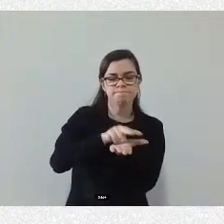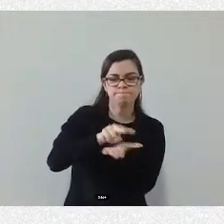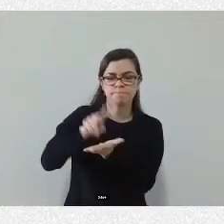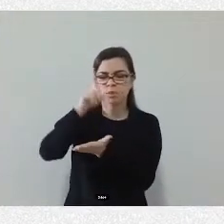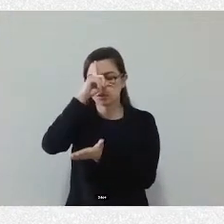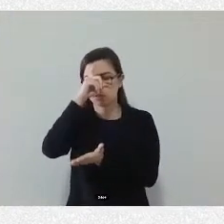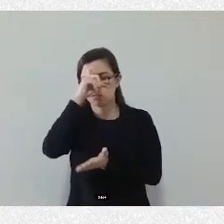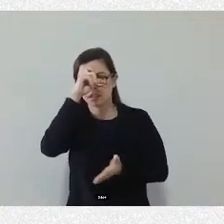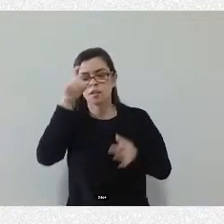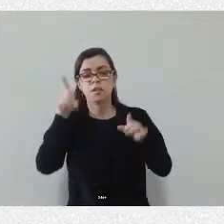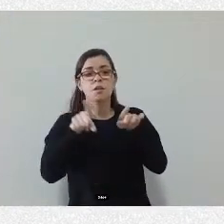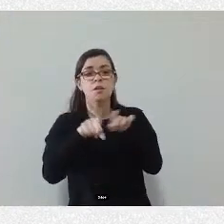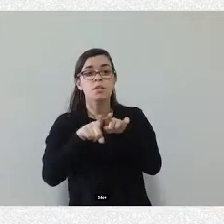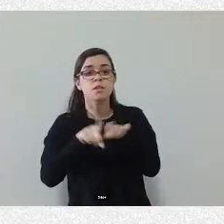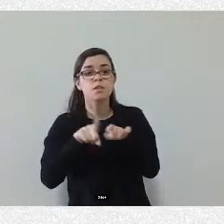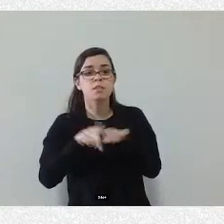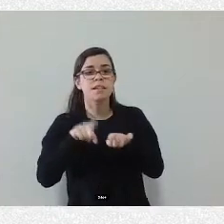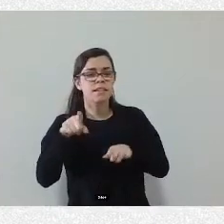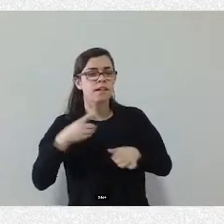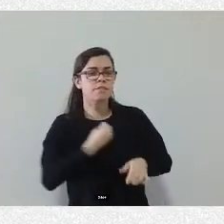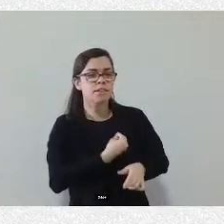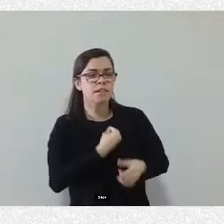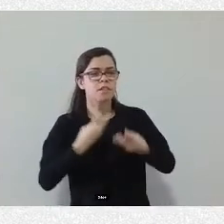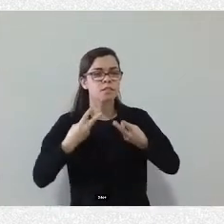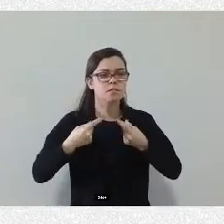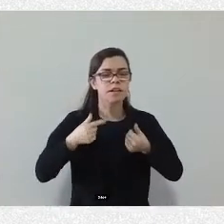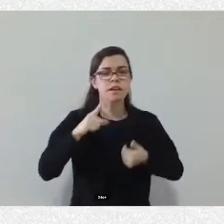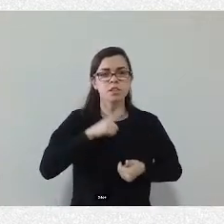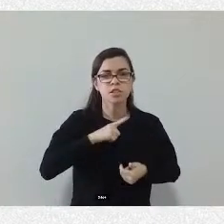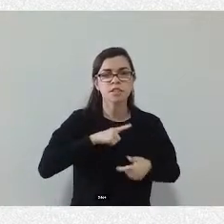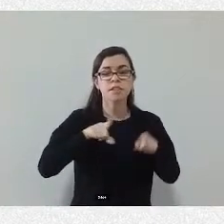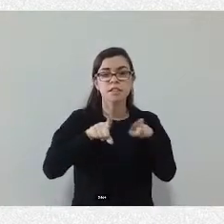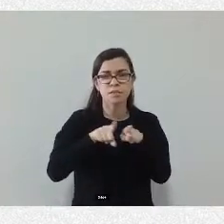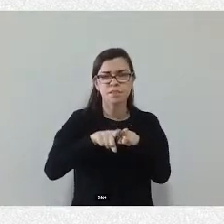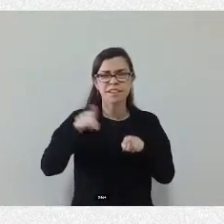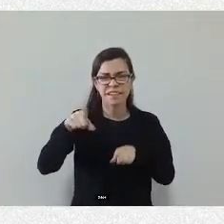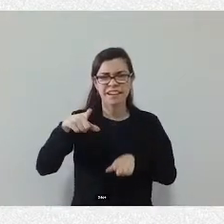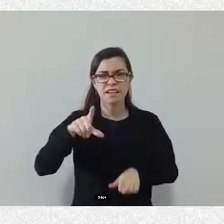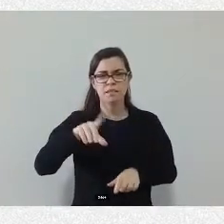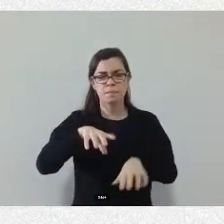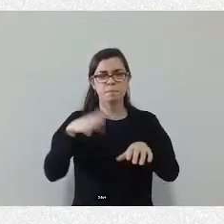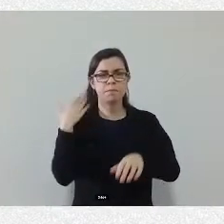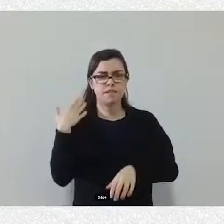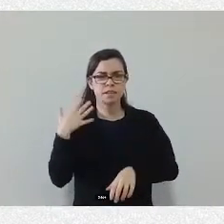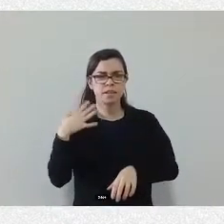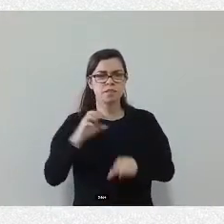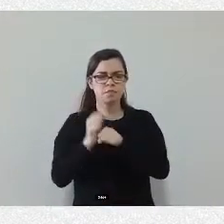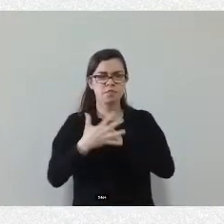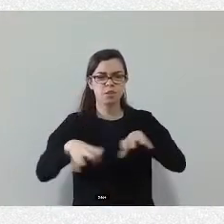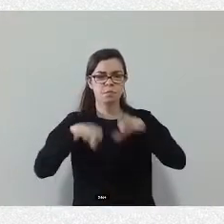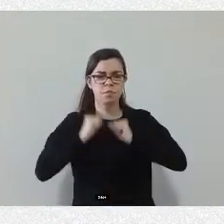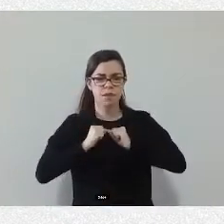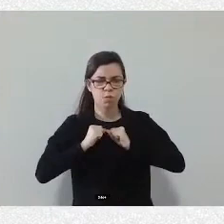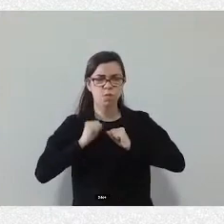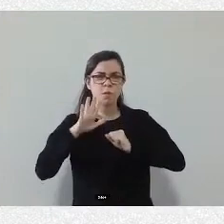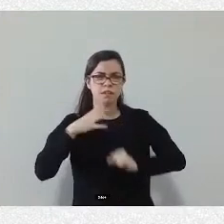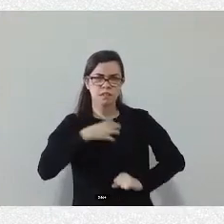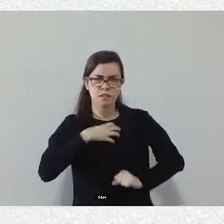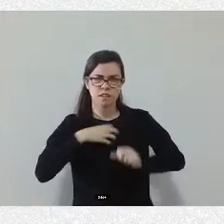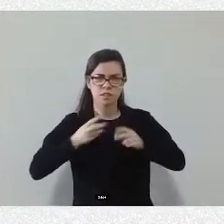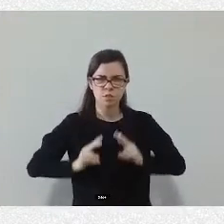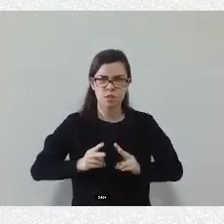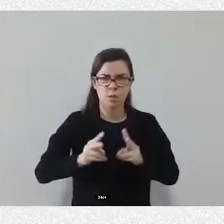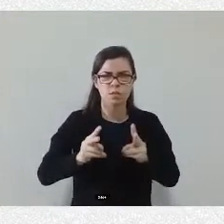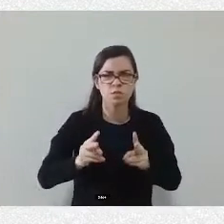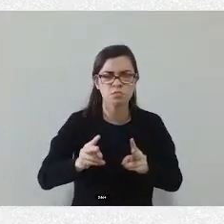de vida e também a ocorrência de sintomas de long COVID. Ainda avaliaremos naquelas pessoas que positivaram o COVID qual foi